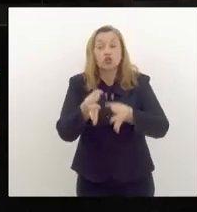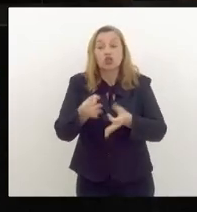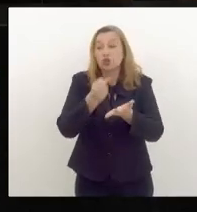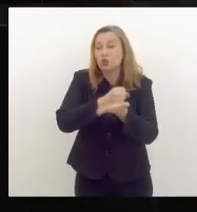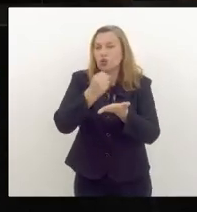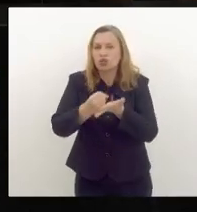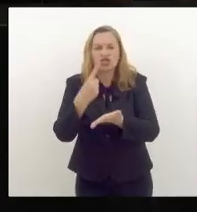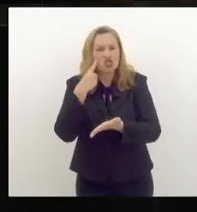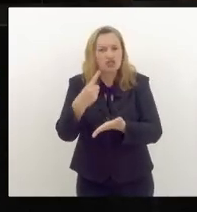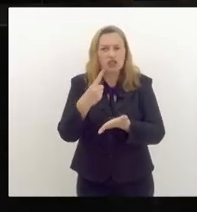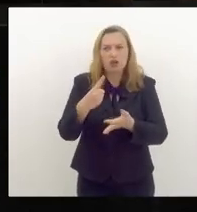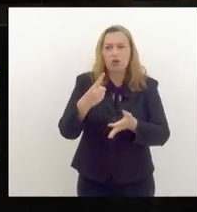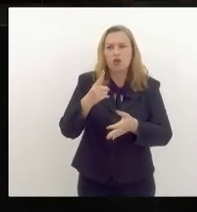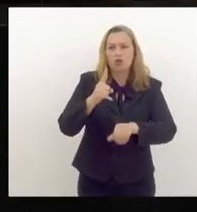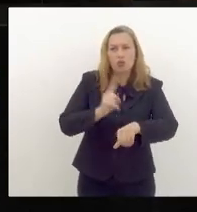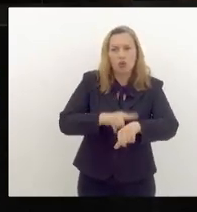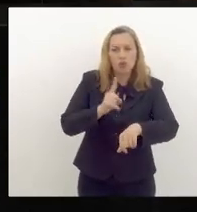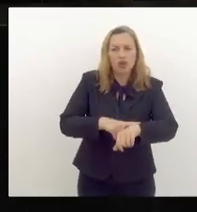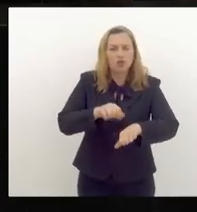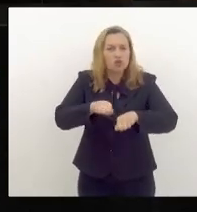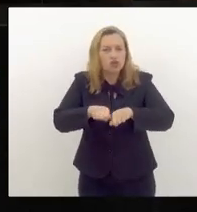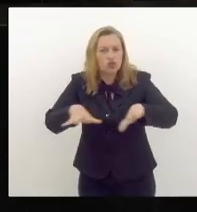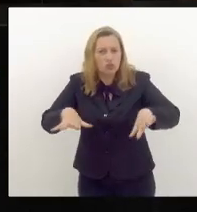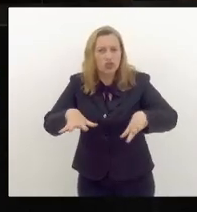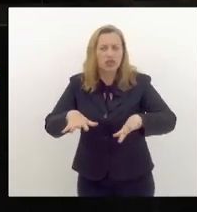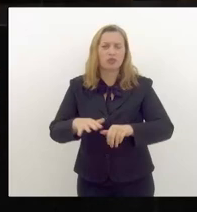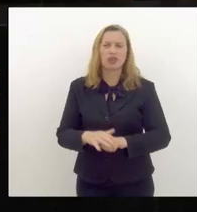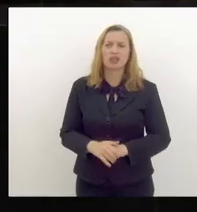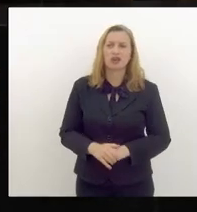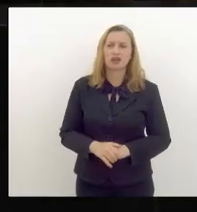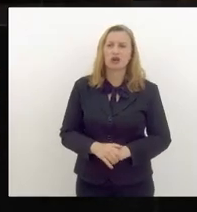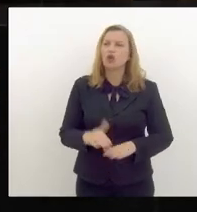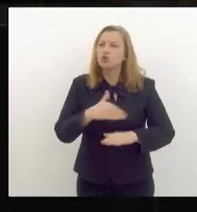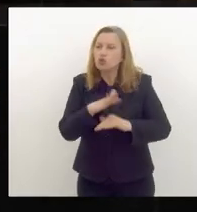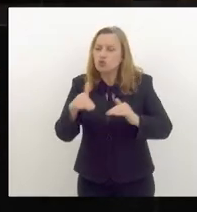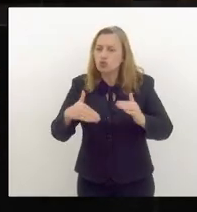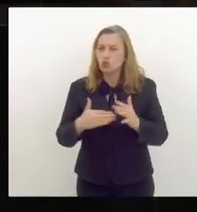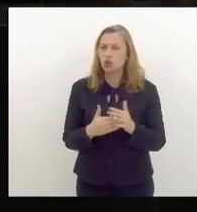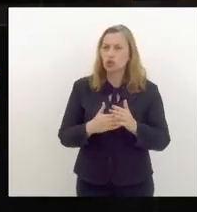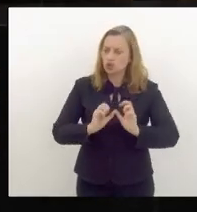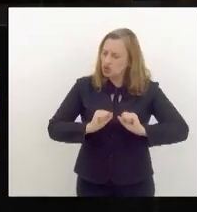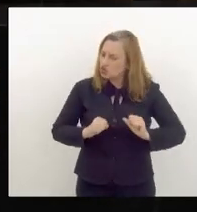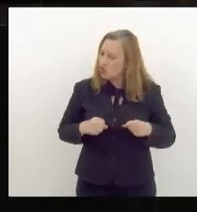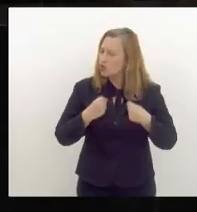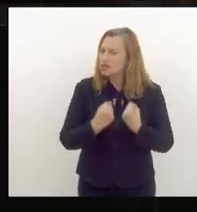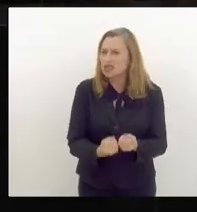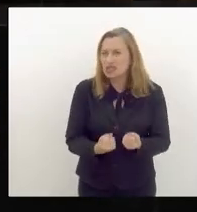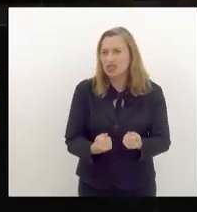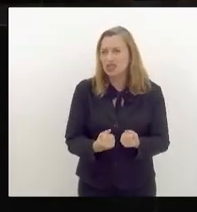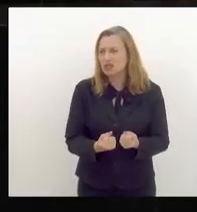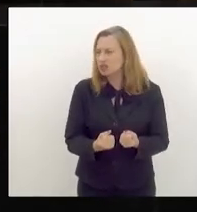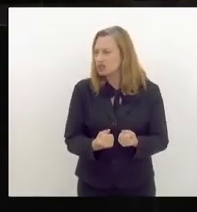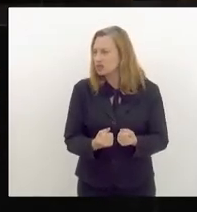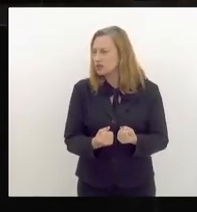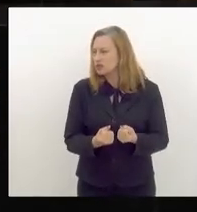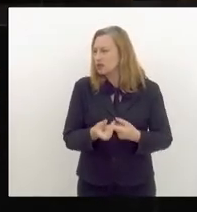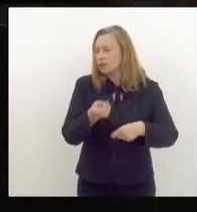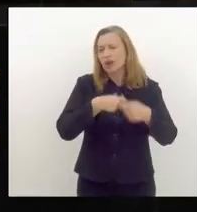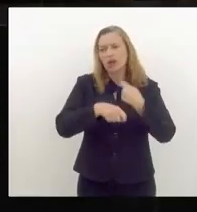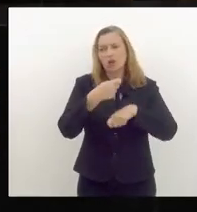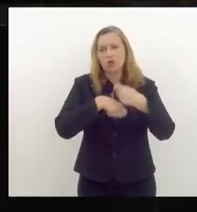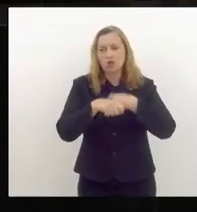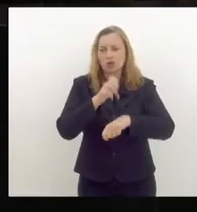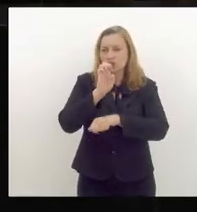vive o momento de excepcionalidade uma pandemia todos fazendo esforços para sua erguer economia do